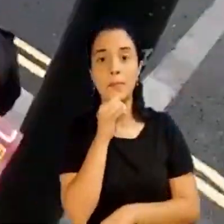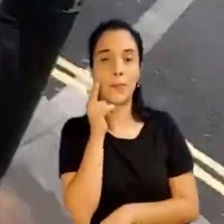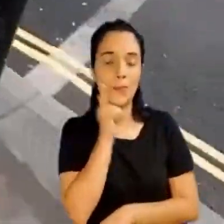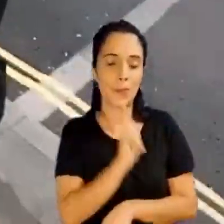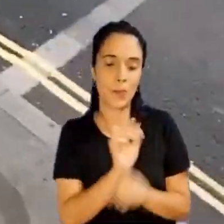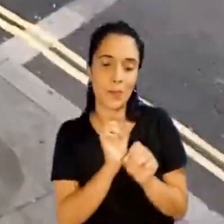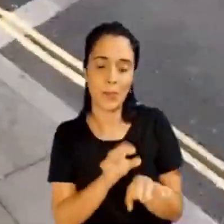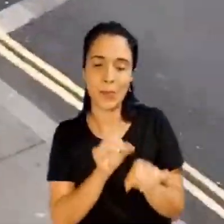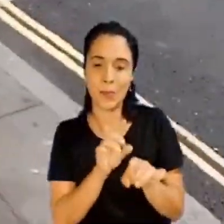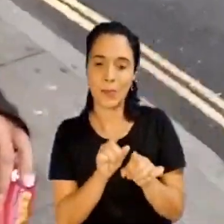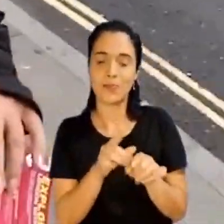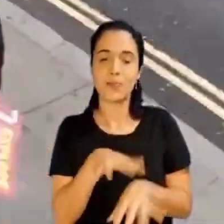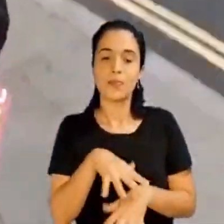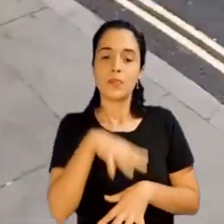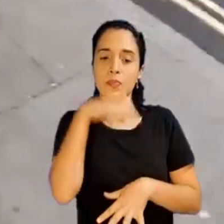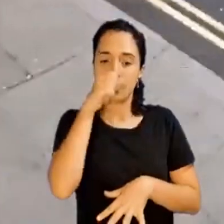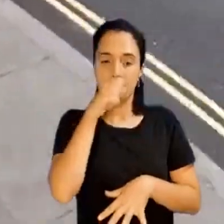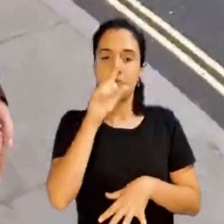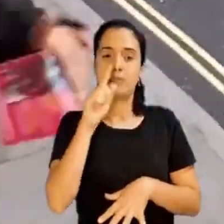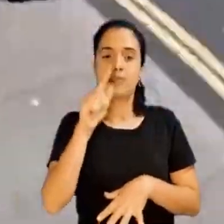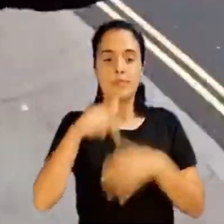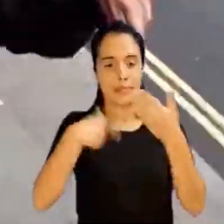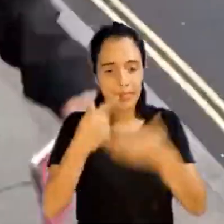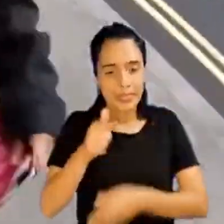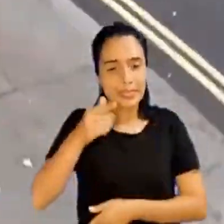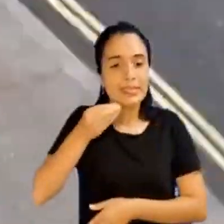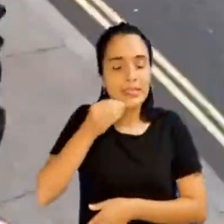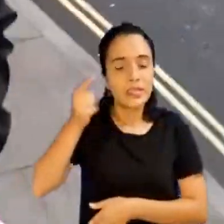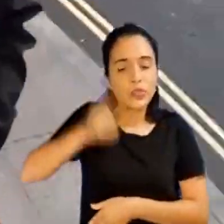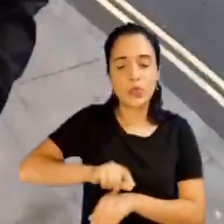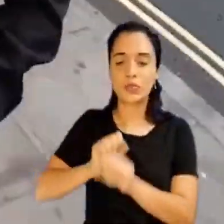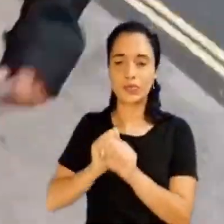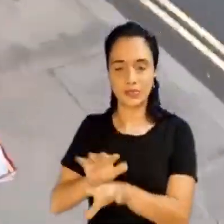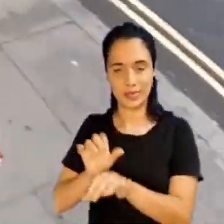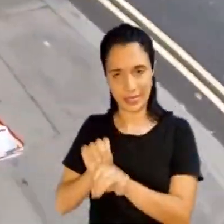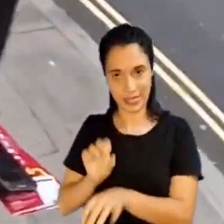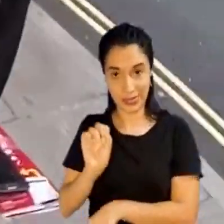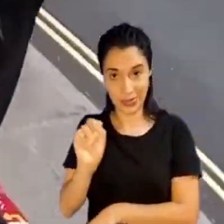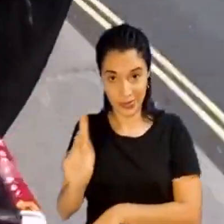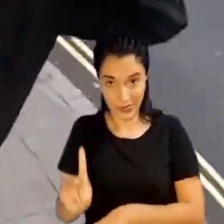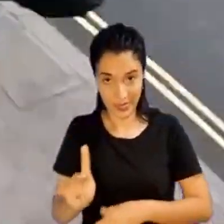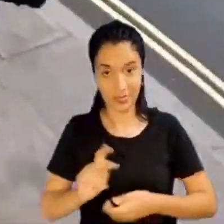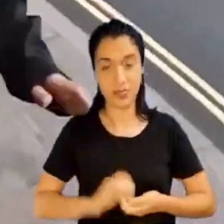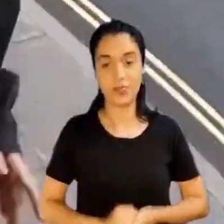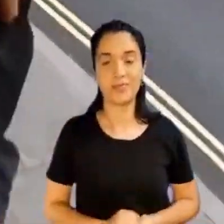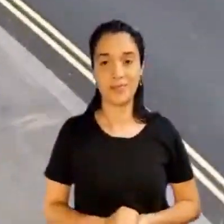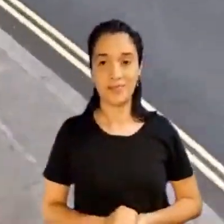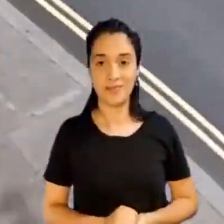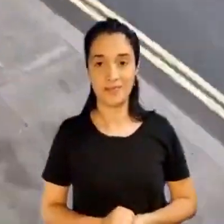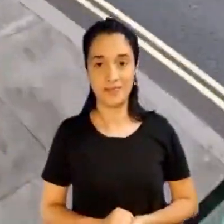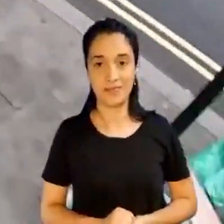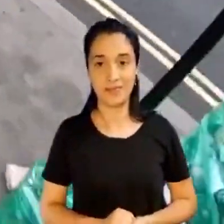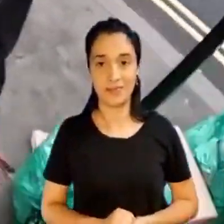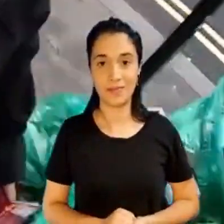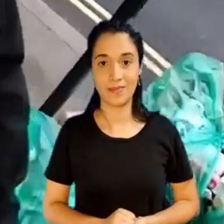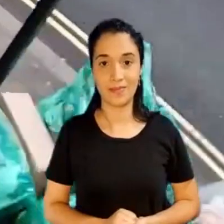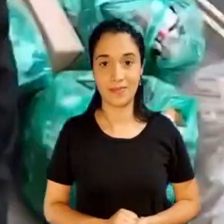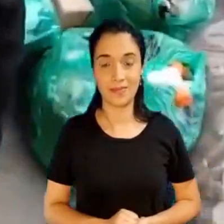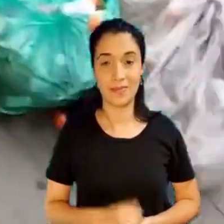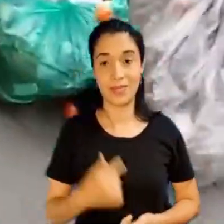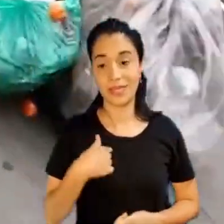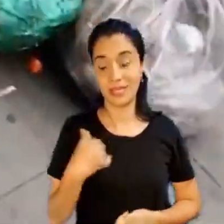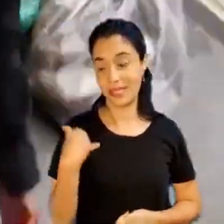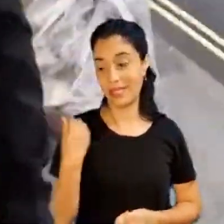Primeiro respira fundo. E depois lembra que a sua mãe passou 30 anos da vida dela dedicada a você. É verdade. No meu caso, são